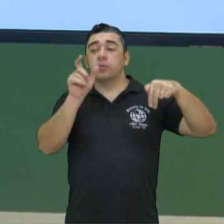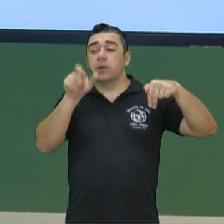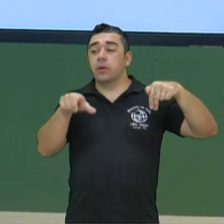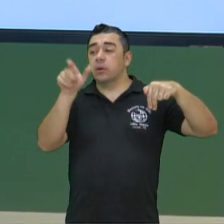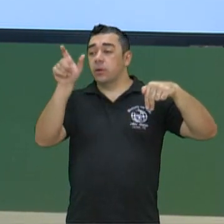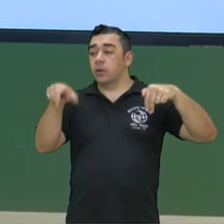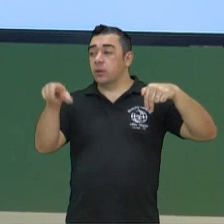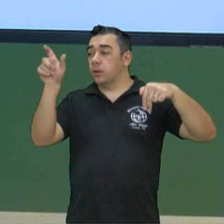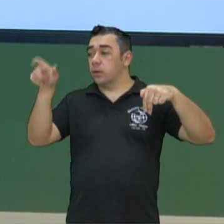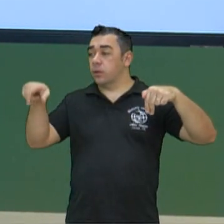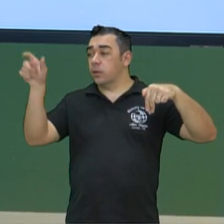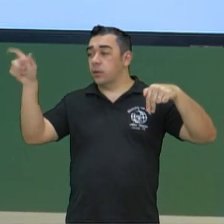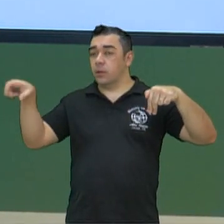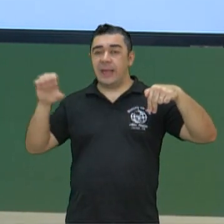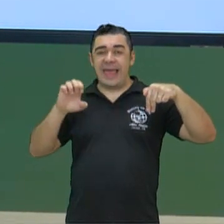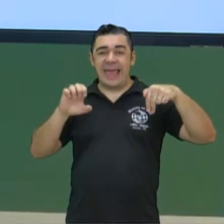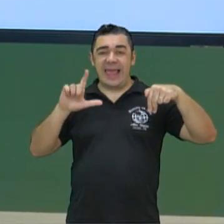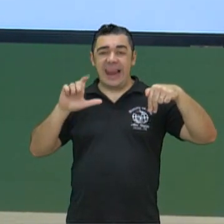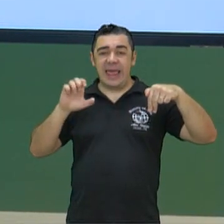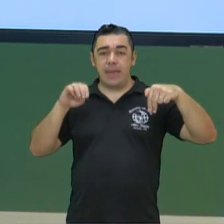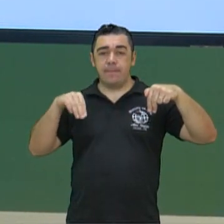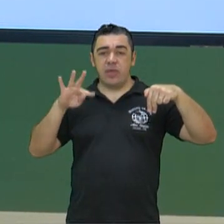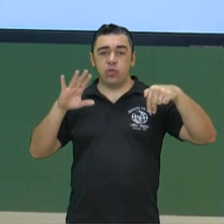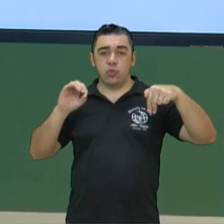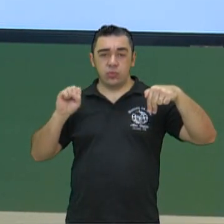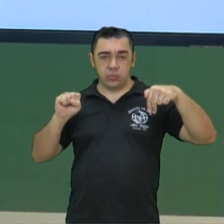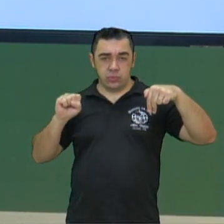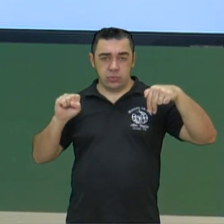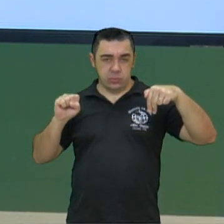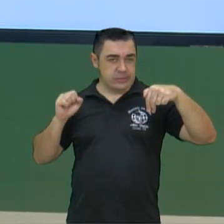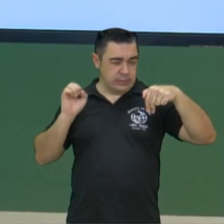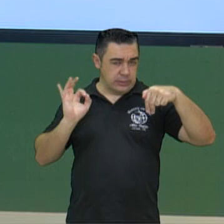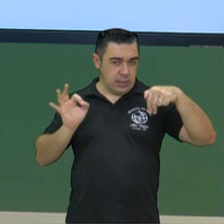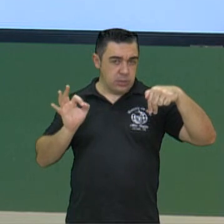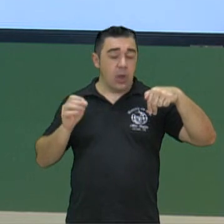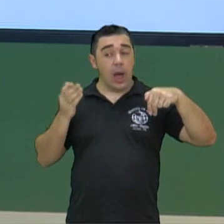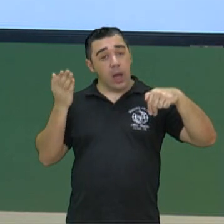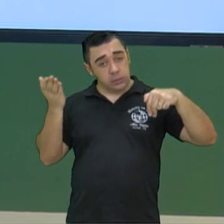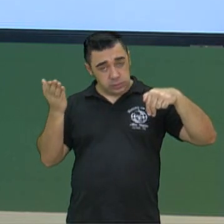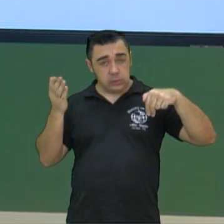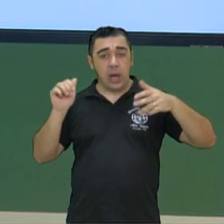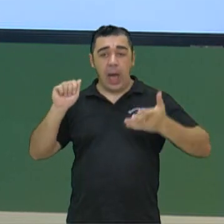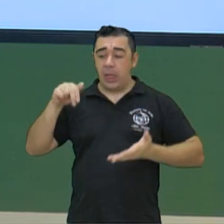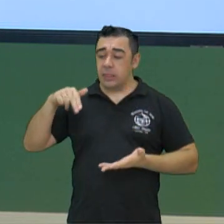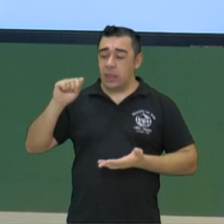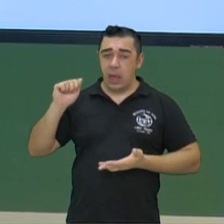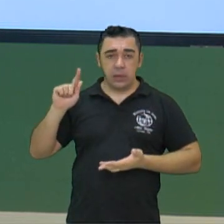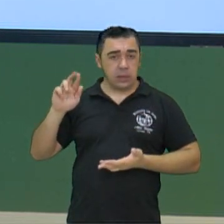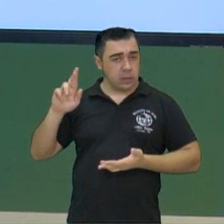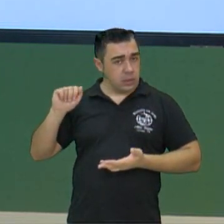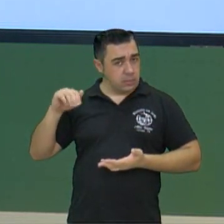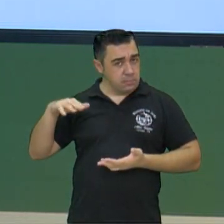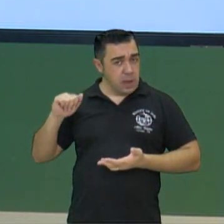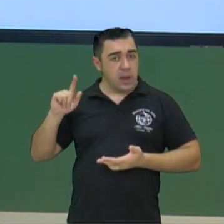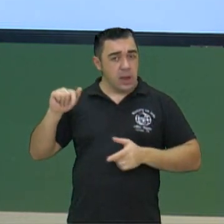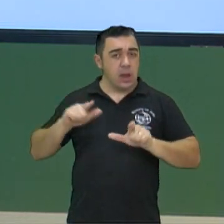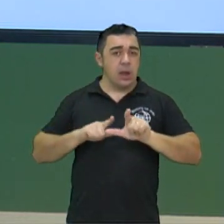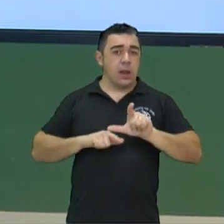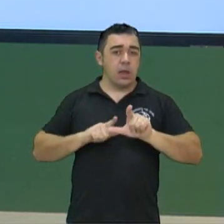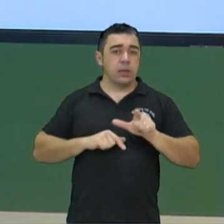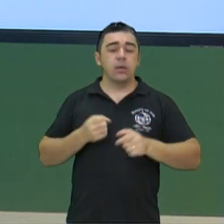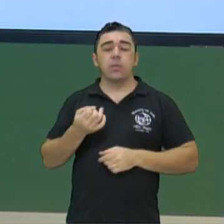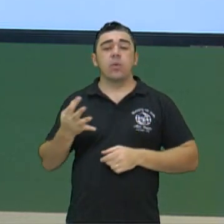elementos. Como a gente está falando em anagrama, o número de letras que tem essa palavra. Então, a gente sabe que conquista